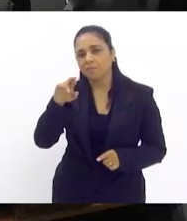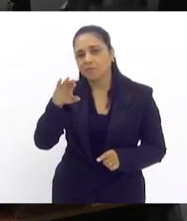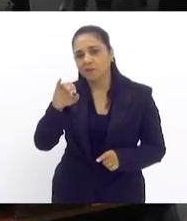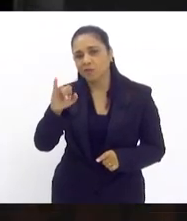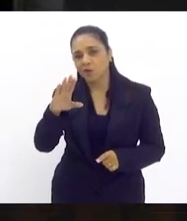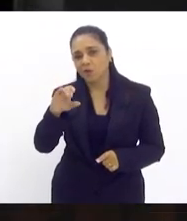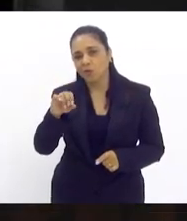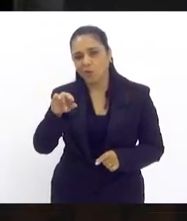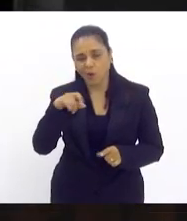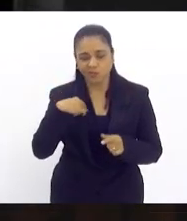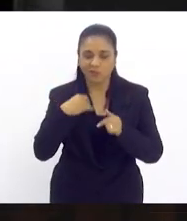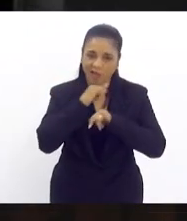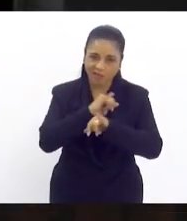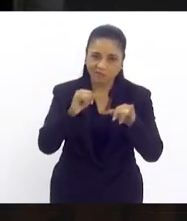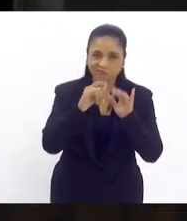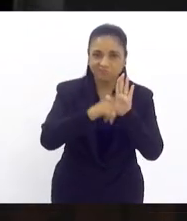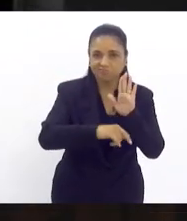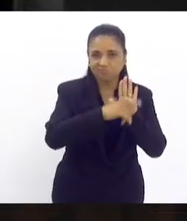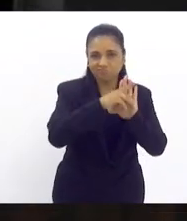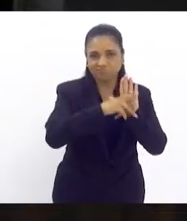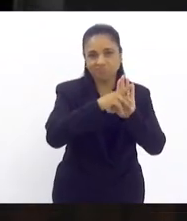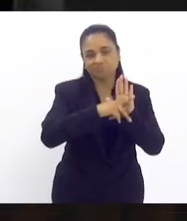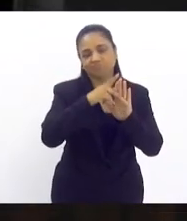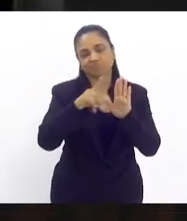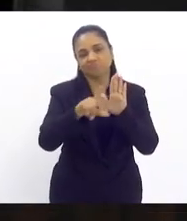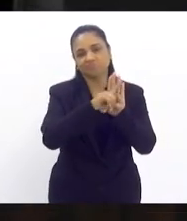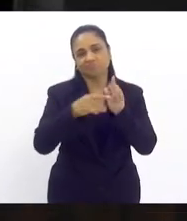Anuncio, em primeira discussão, projeto de lei número